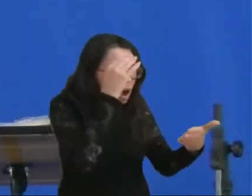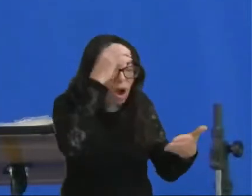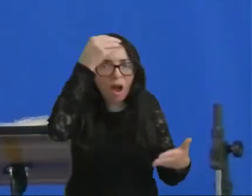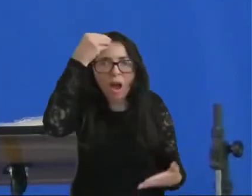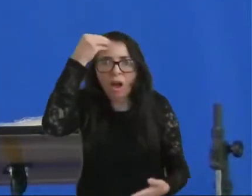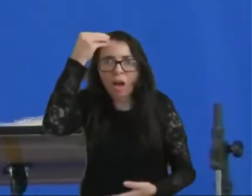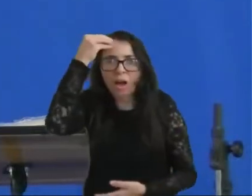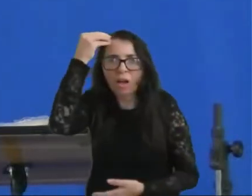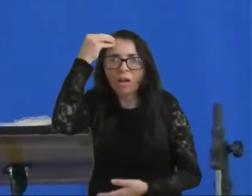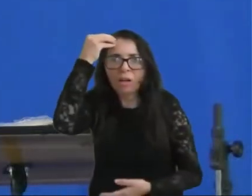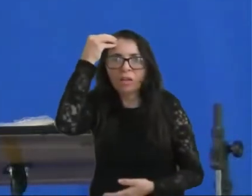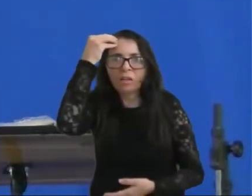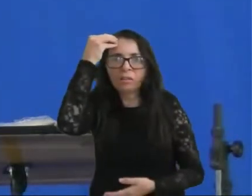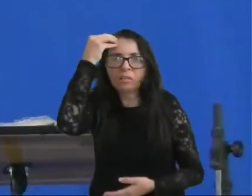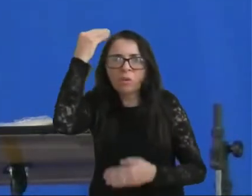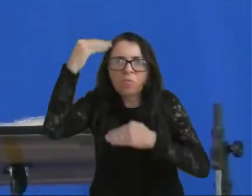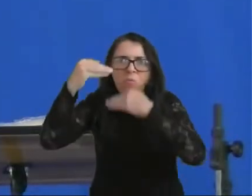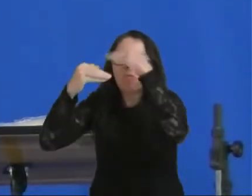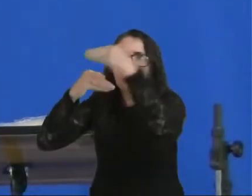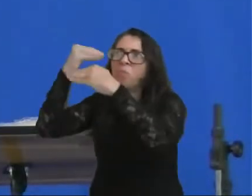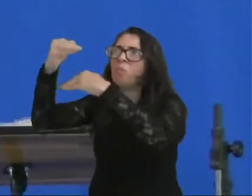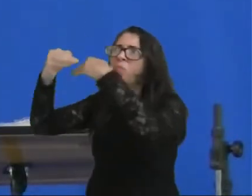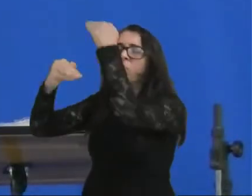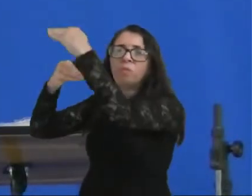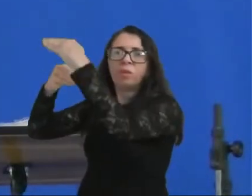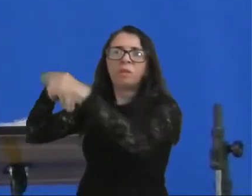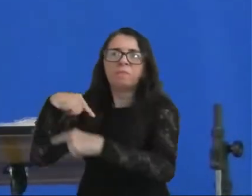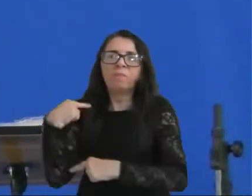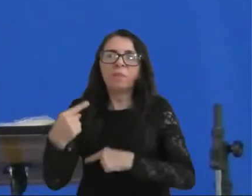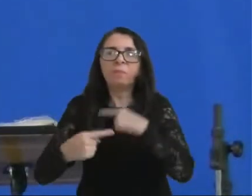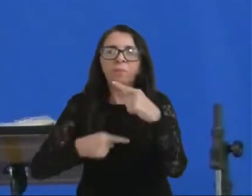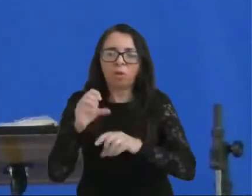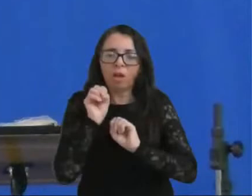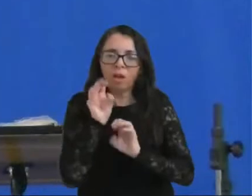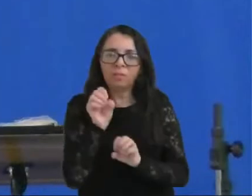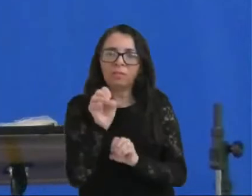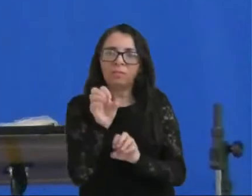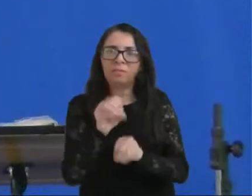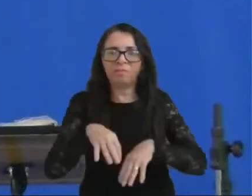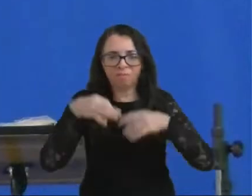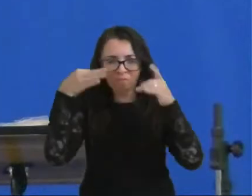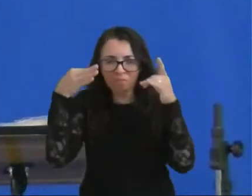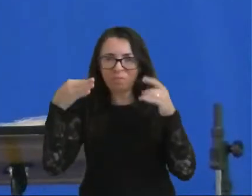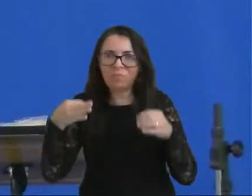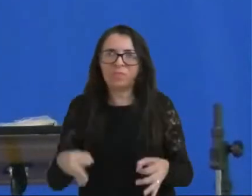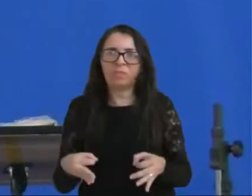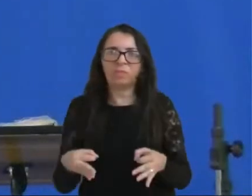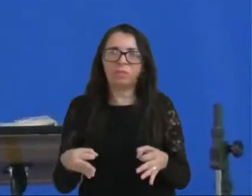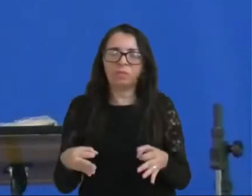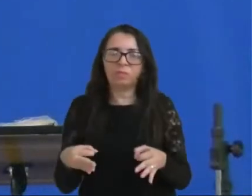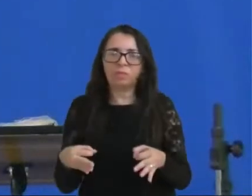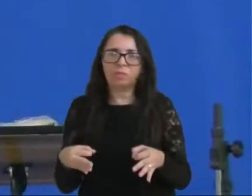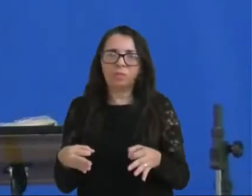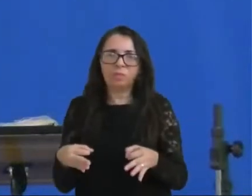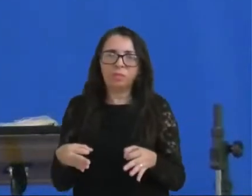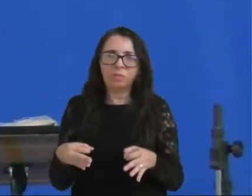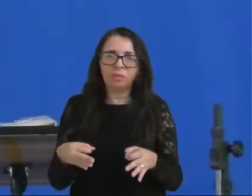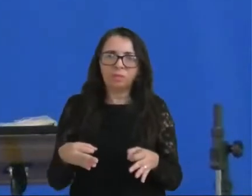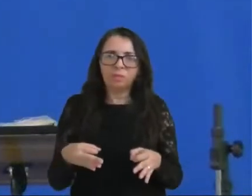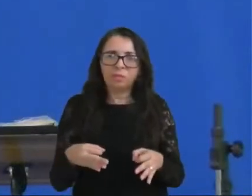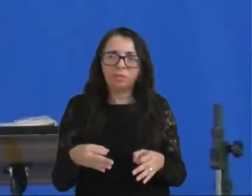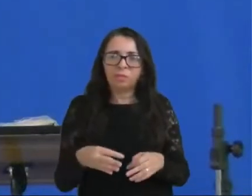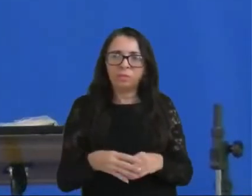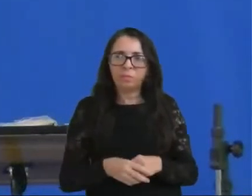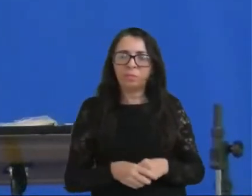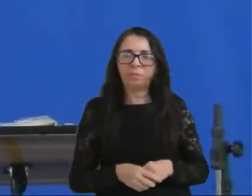em examinar os outros. Ela foi recebendo alguma admoestação, foi recebendo alguns